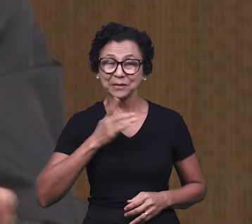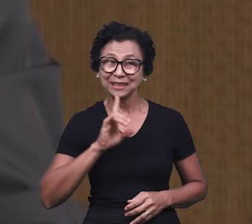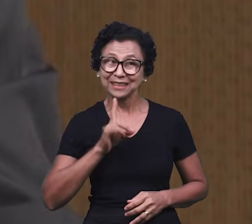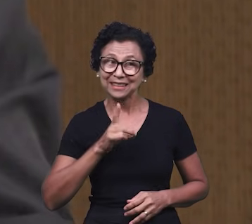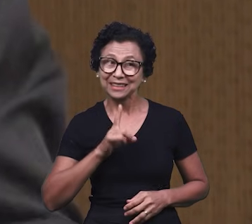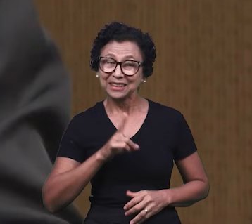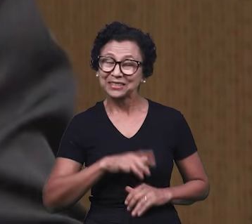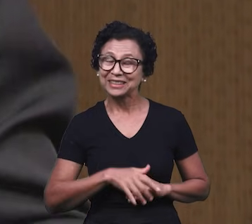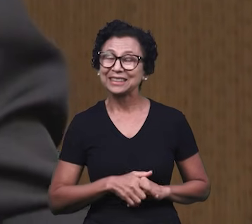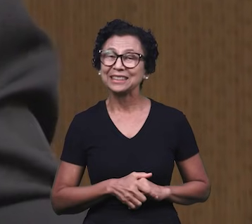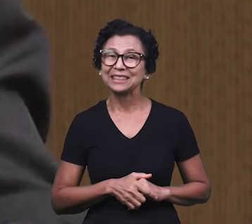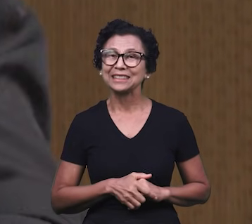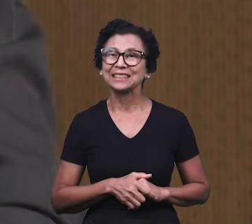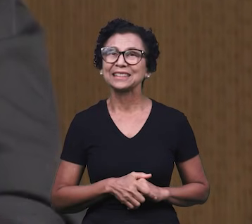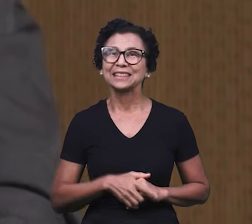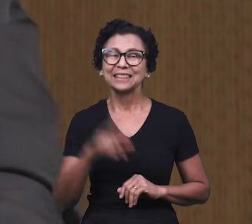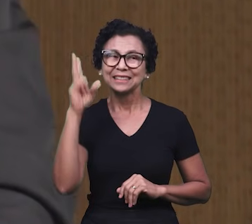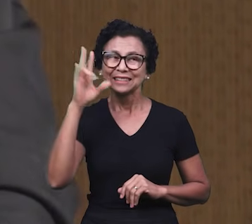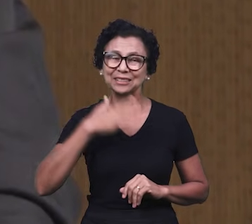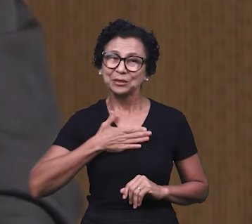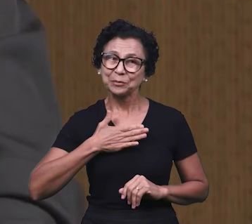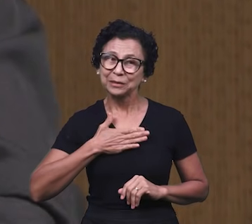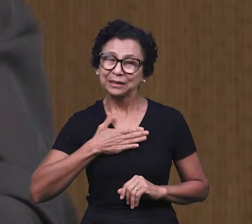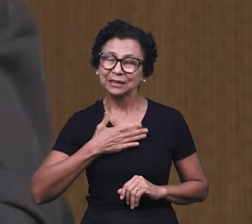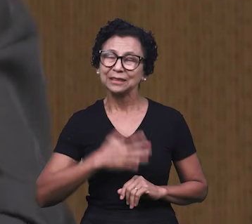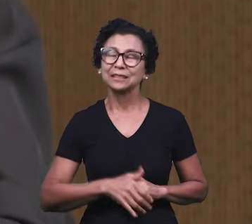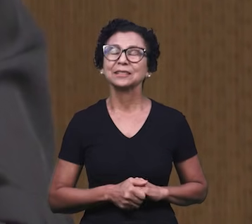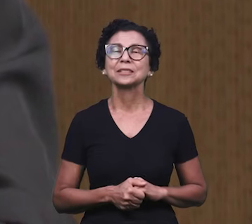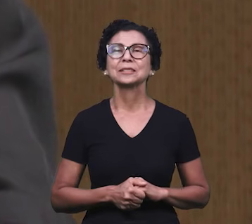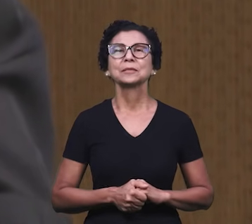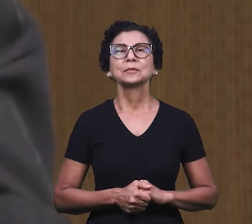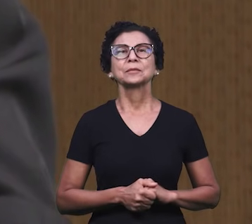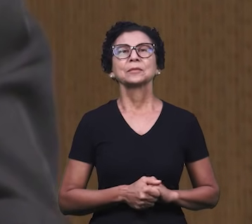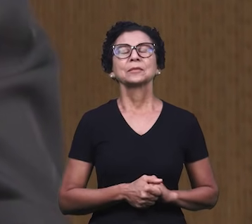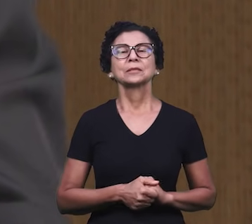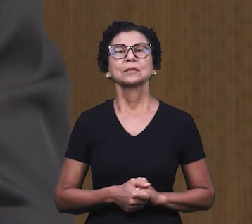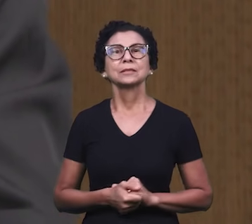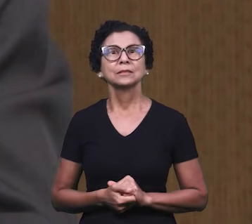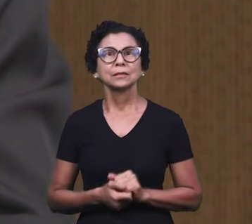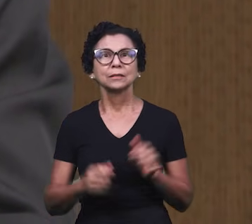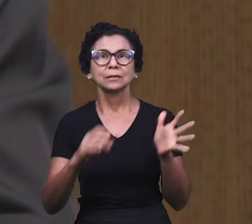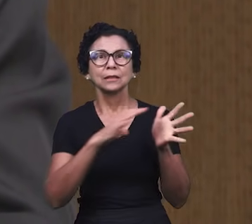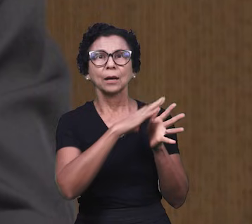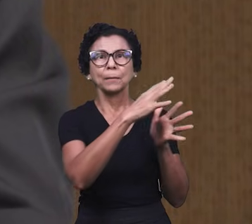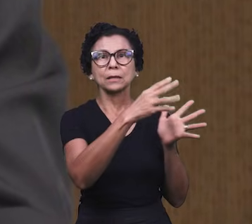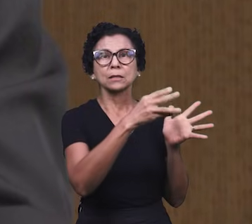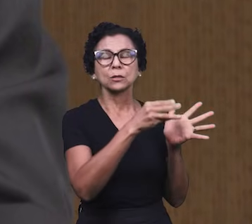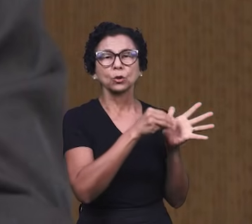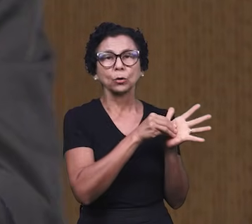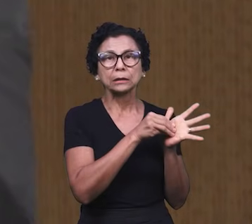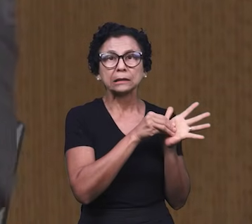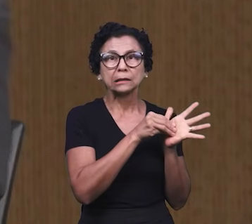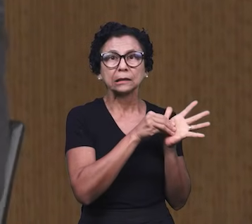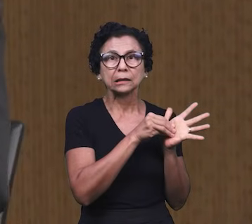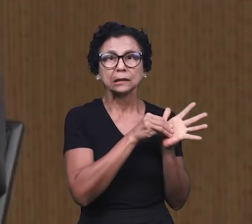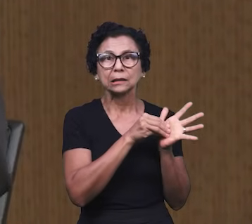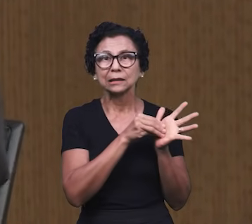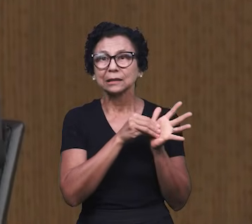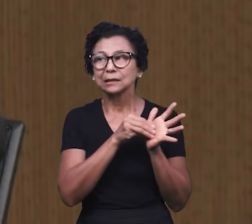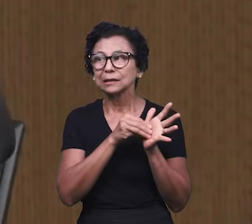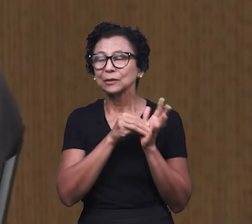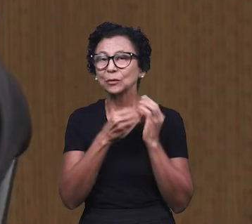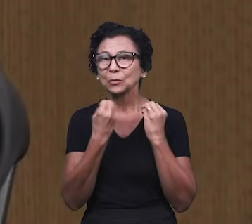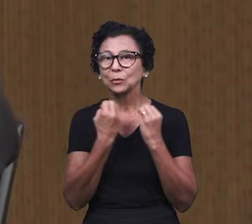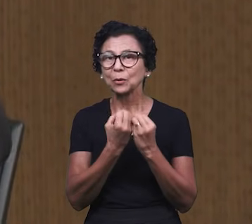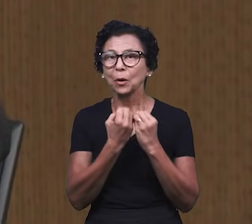Francisco, nós jamais vamos esquecer do irmão. Então, lá na Amazônia, no meio da floresta, né? Ele disse que ele veio